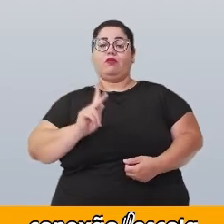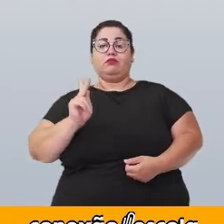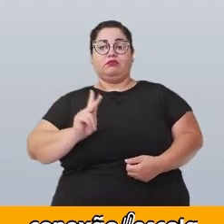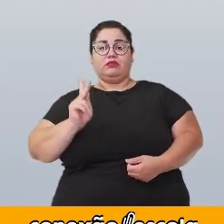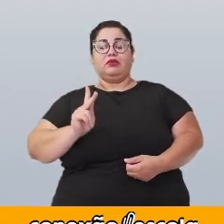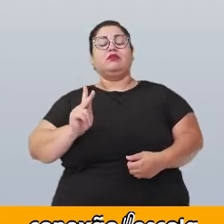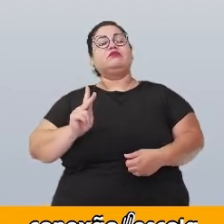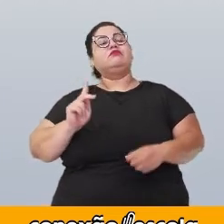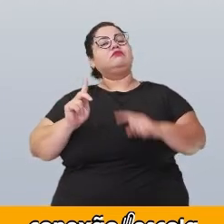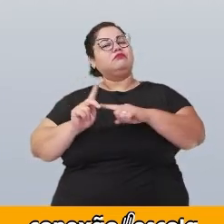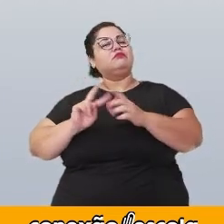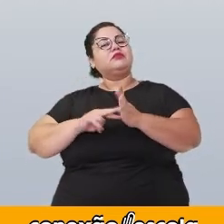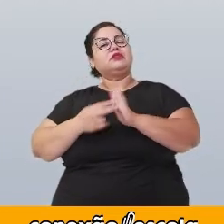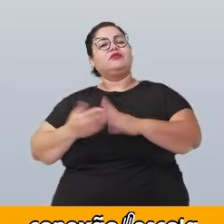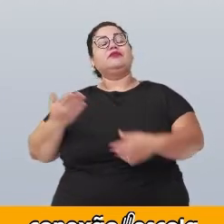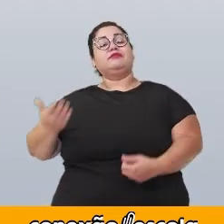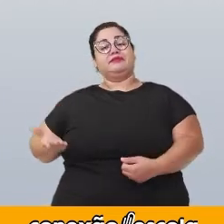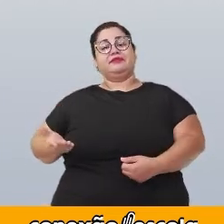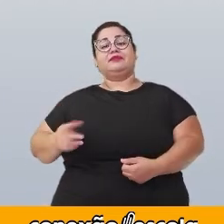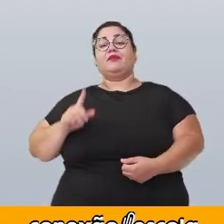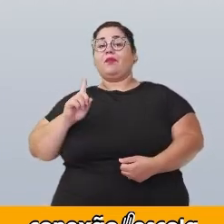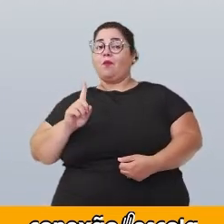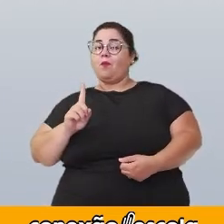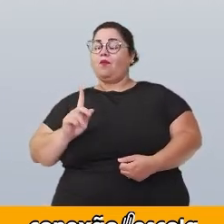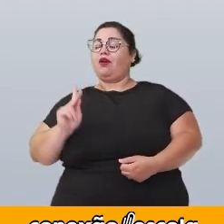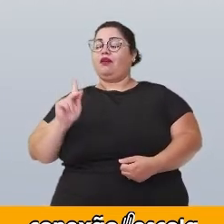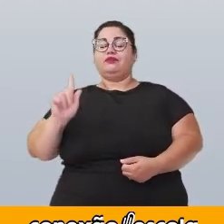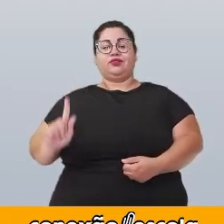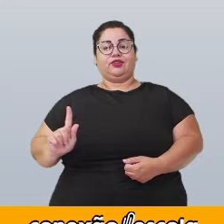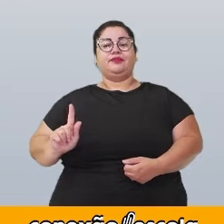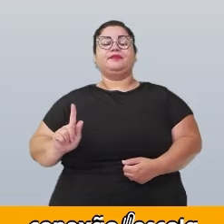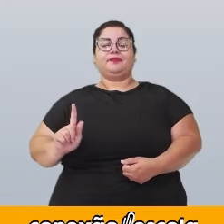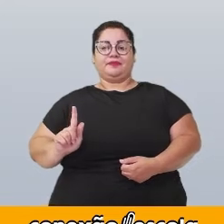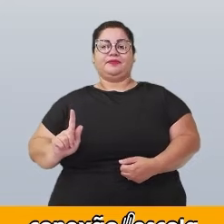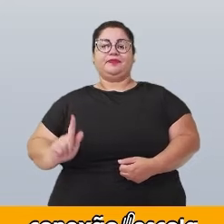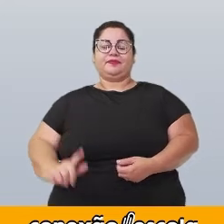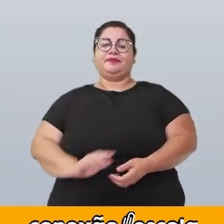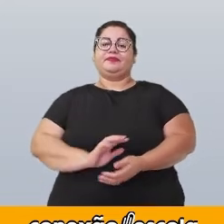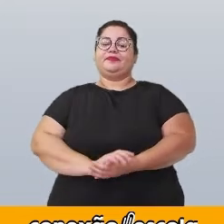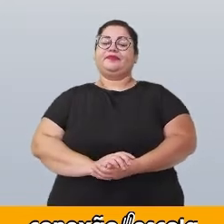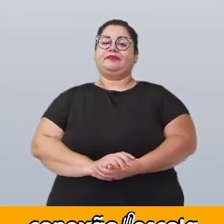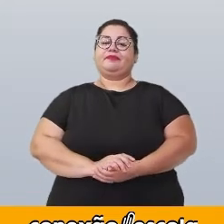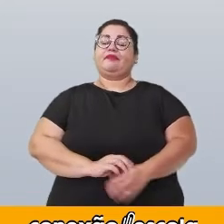quilograma é representado assim, 1 kg.